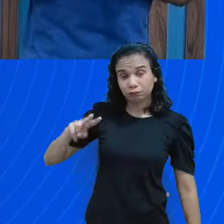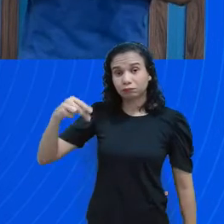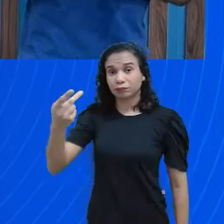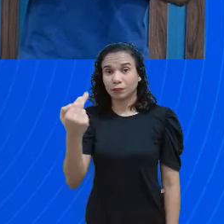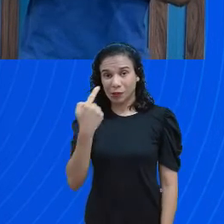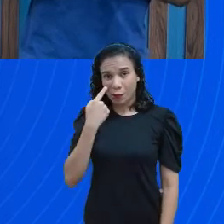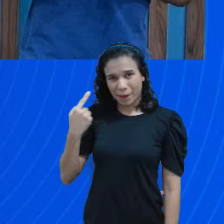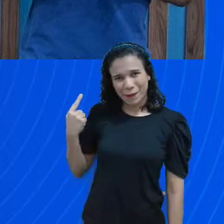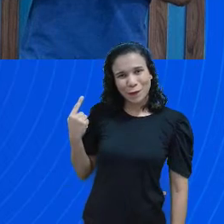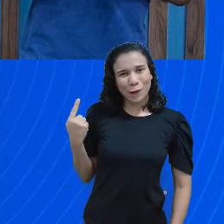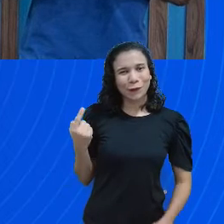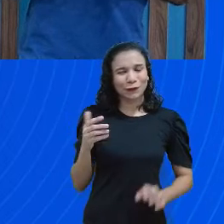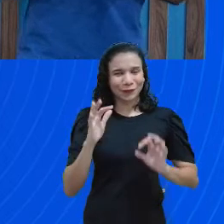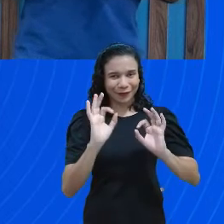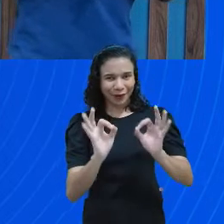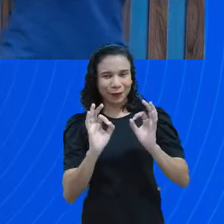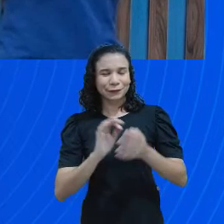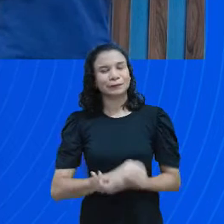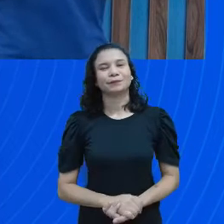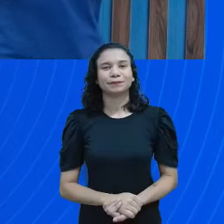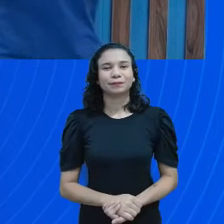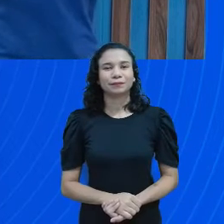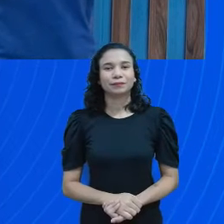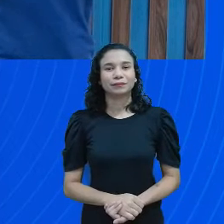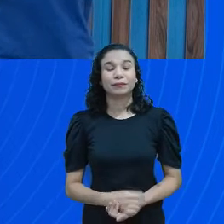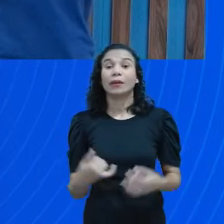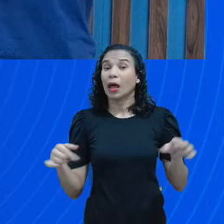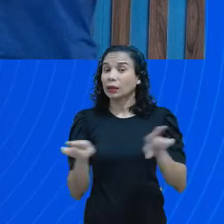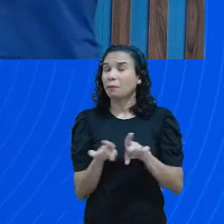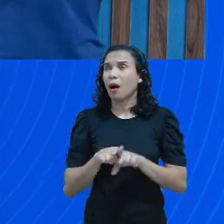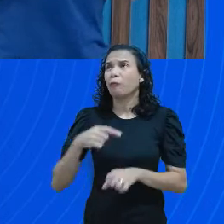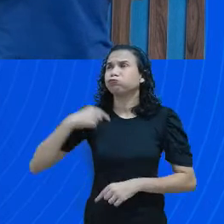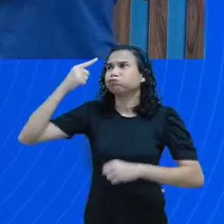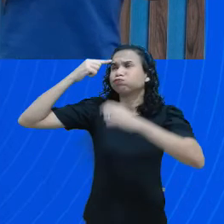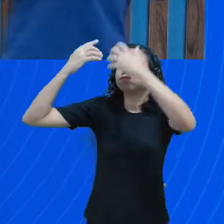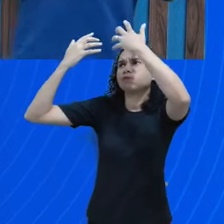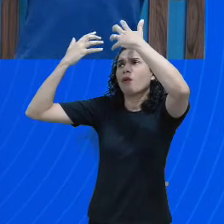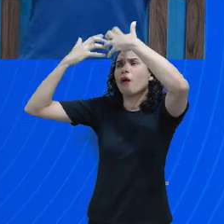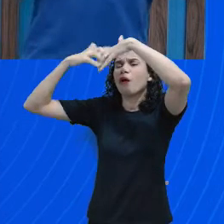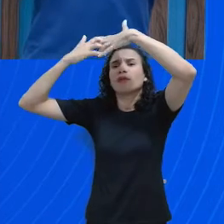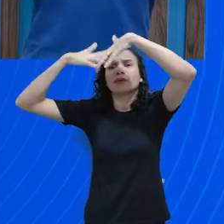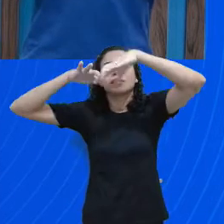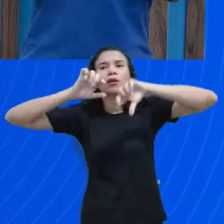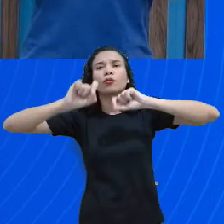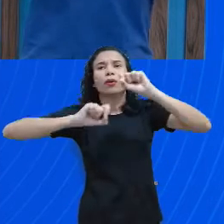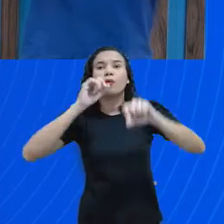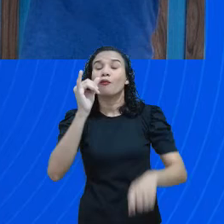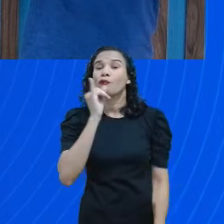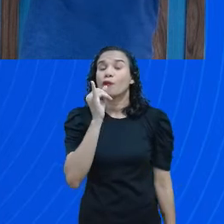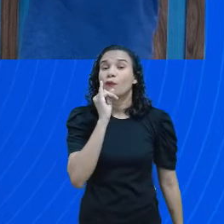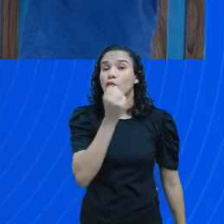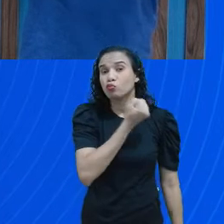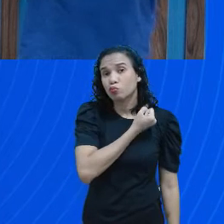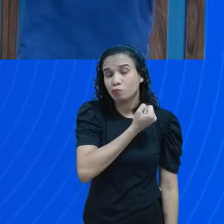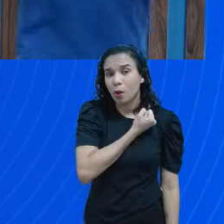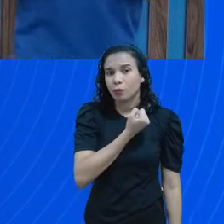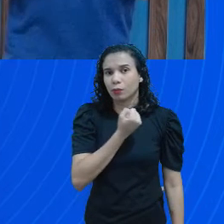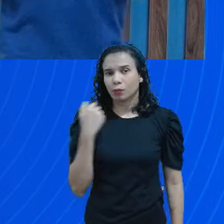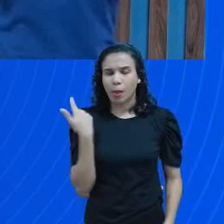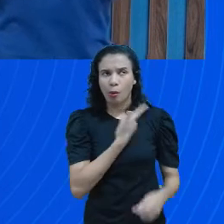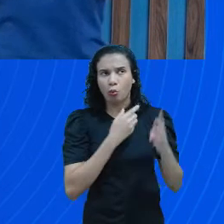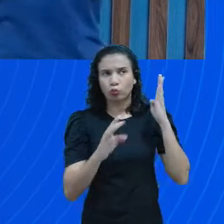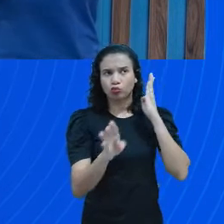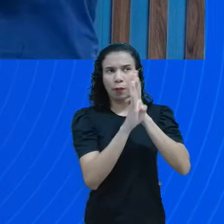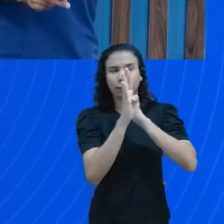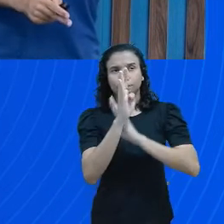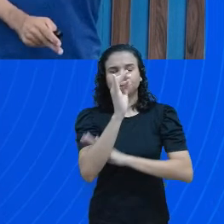outro, sem problema nenhum. Tá bom? E aí eu posso pensar também que tem um exemplo com números para a gente descobrir. Por